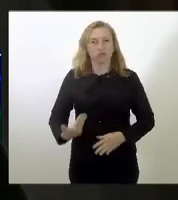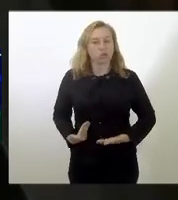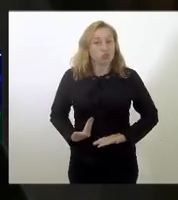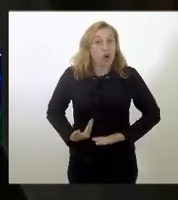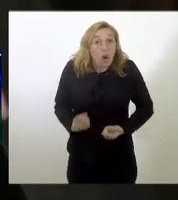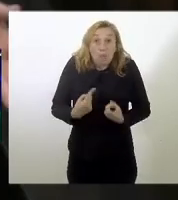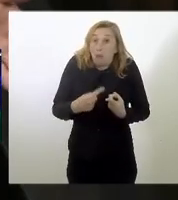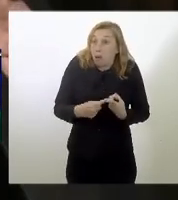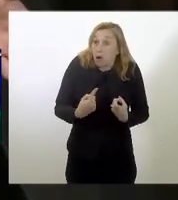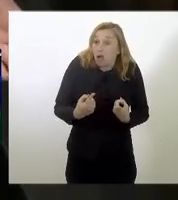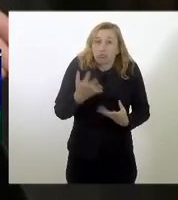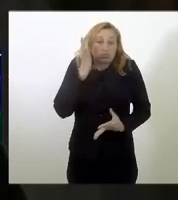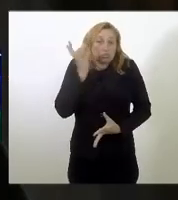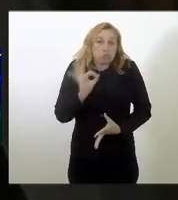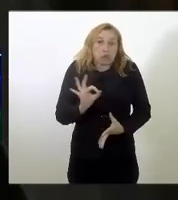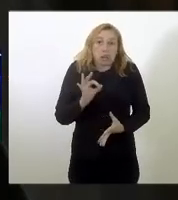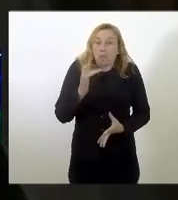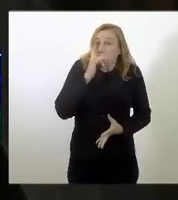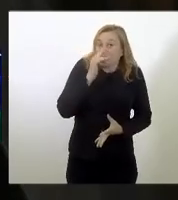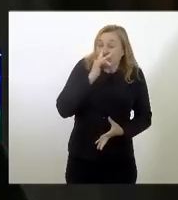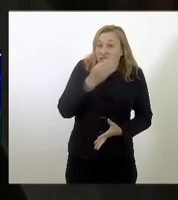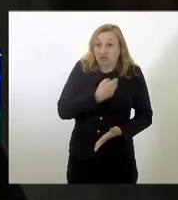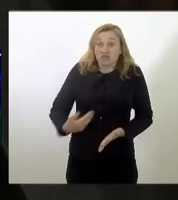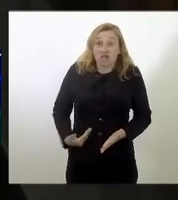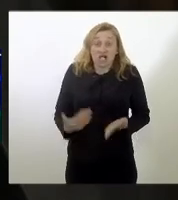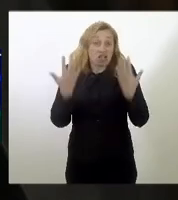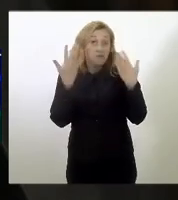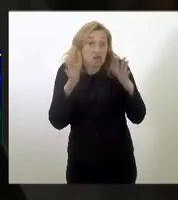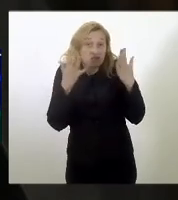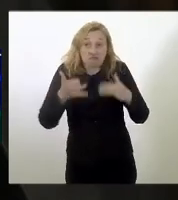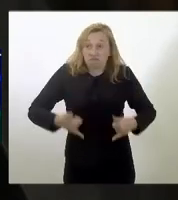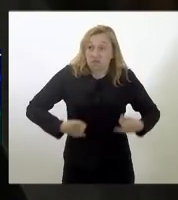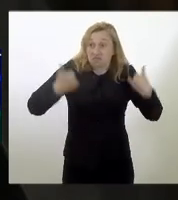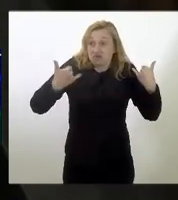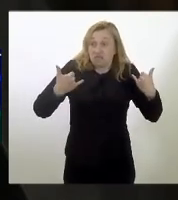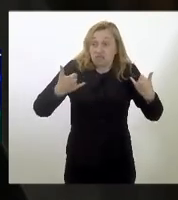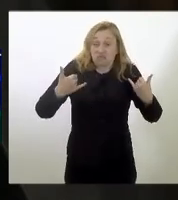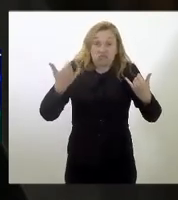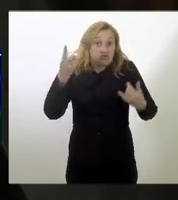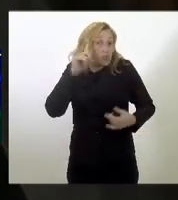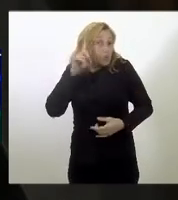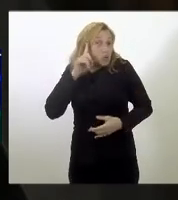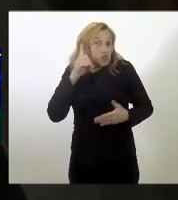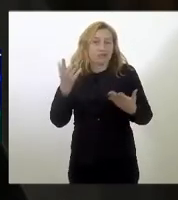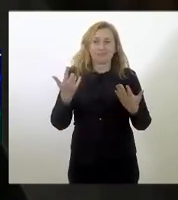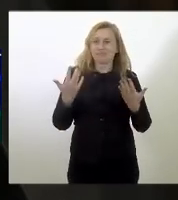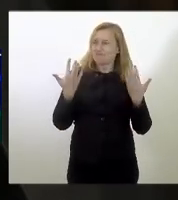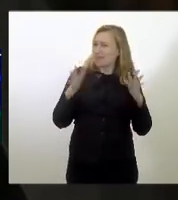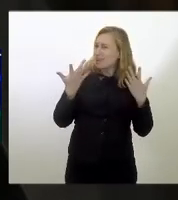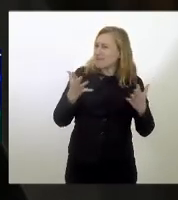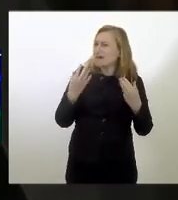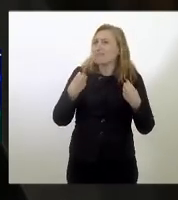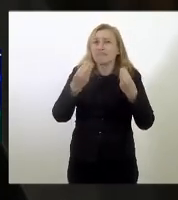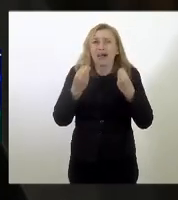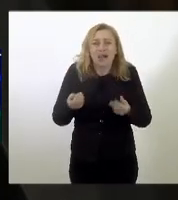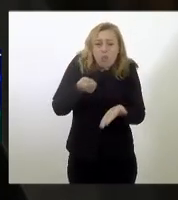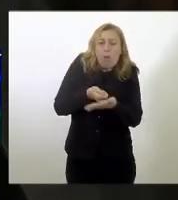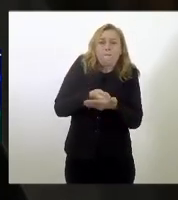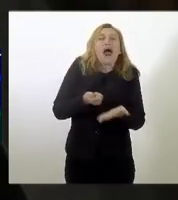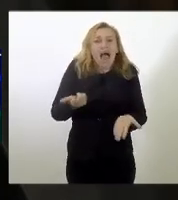Até porque, eu não entendo, parece que o governador está fazendo aniversário todo santo dia. Não tem que ter parabéns, tem que ter a